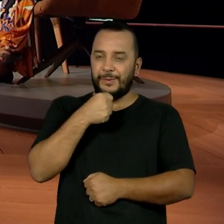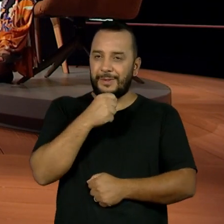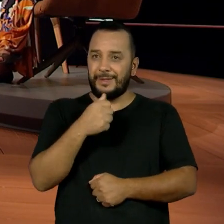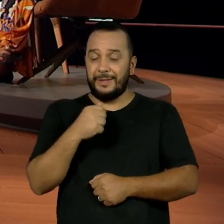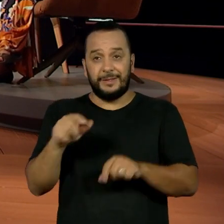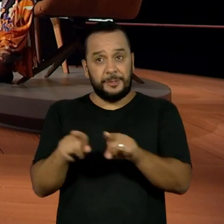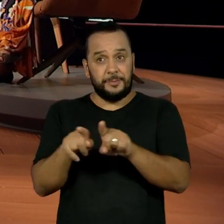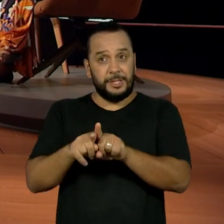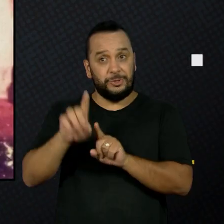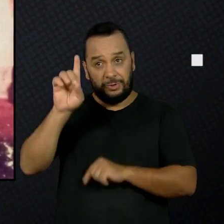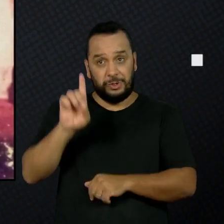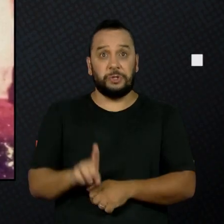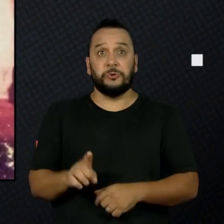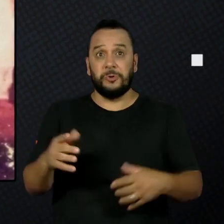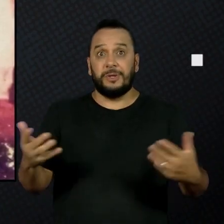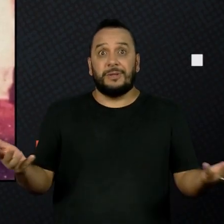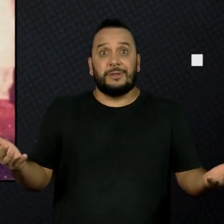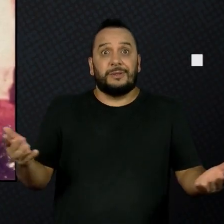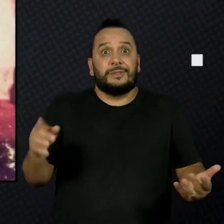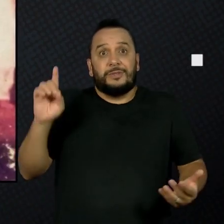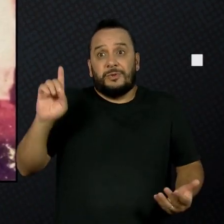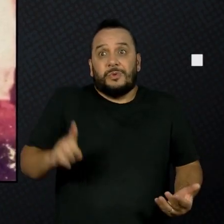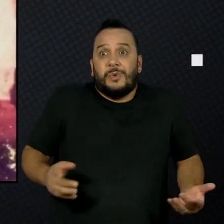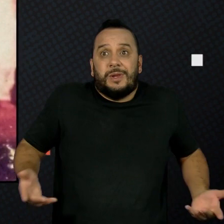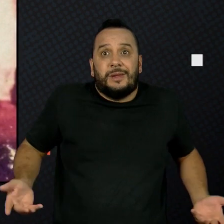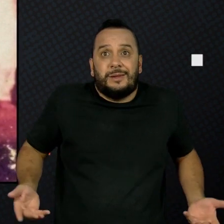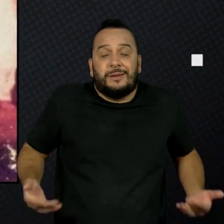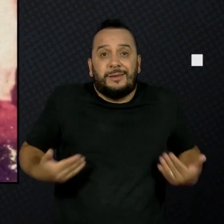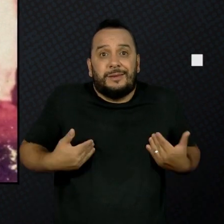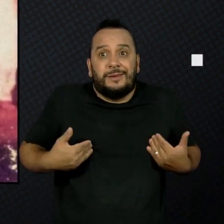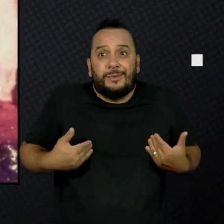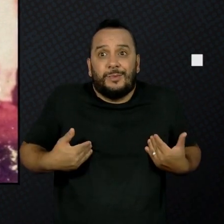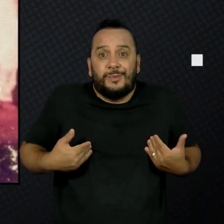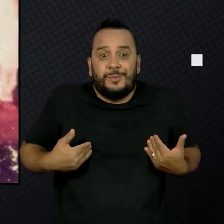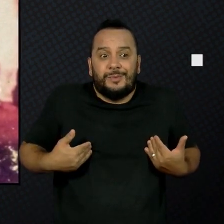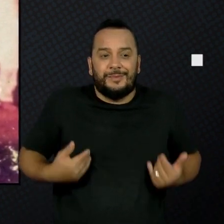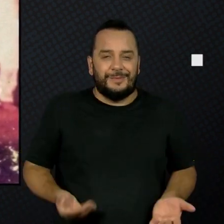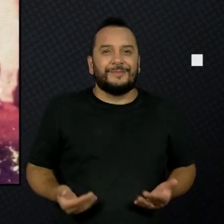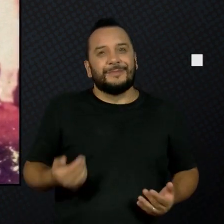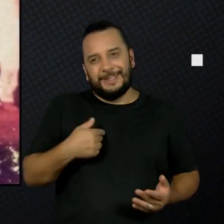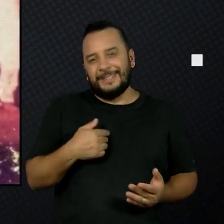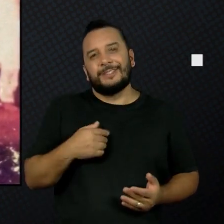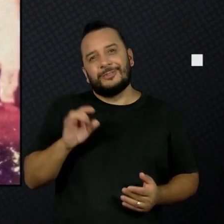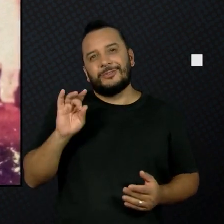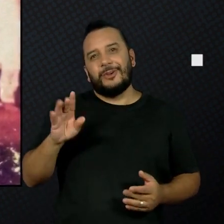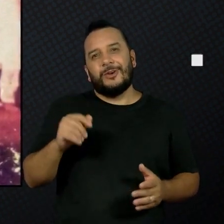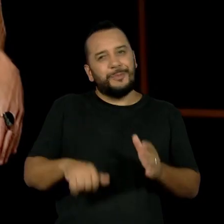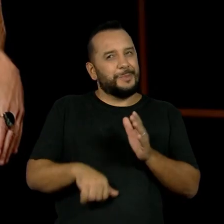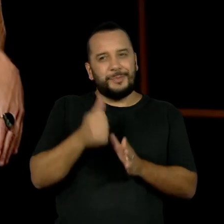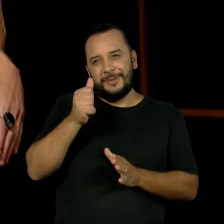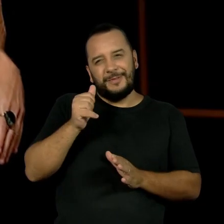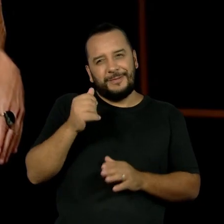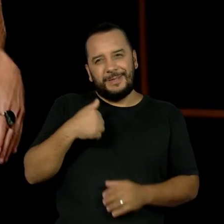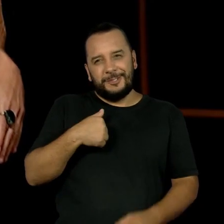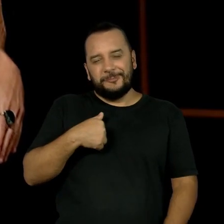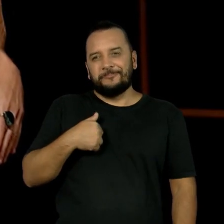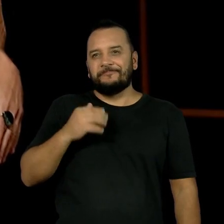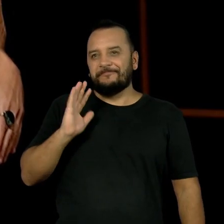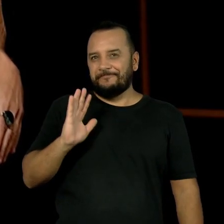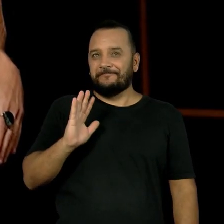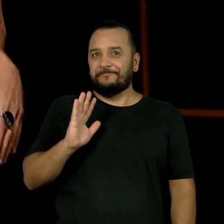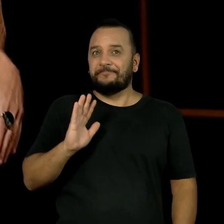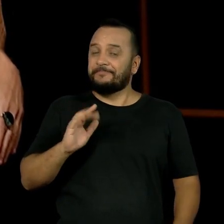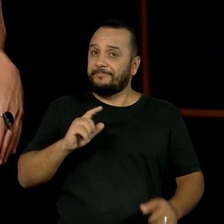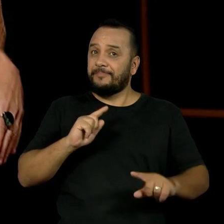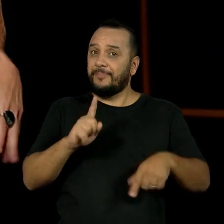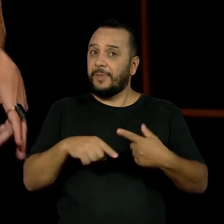E diretora. Eu falei assim, gente do céu. Mas só essa vez que eu fiz esse papel aí. Mas